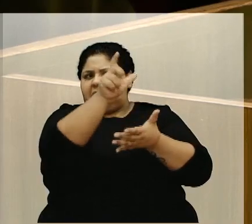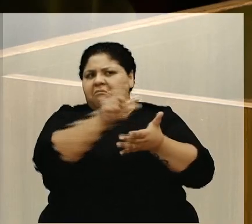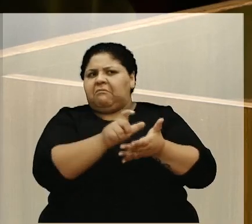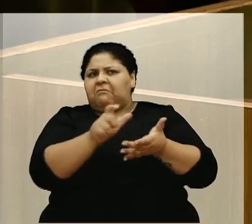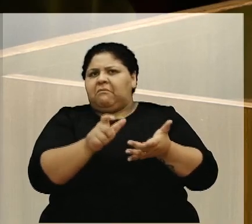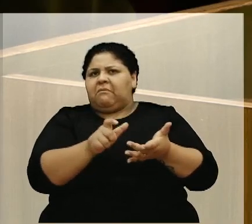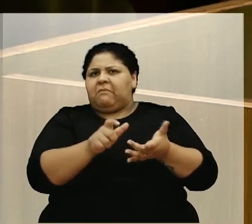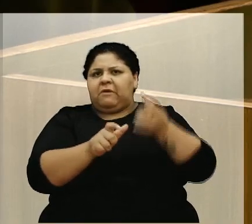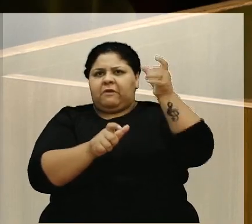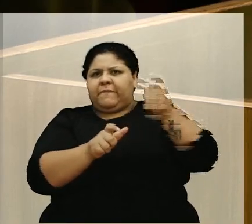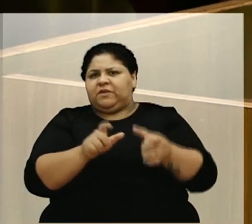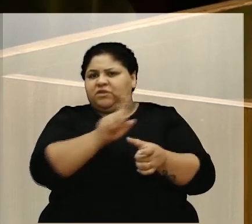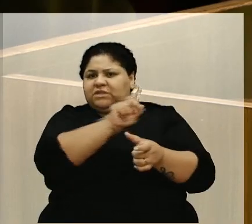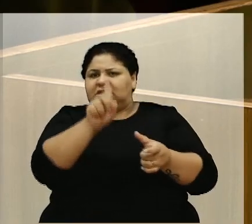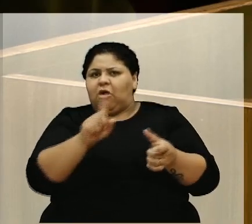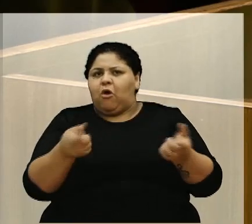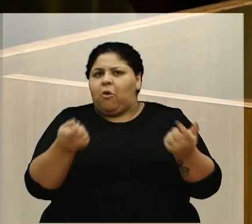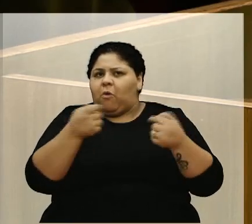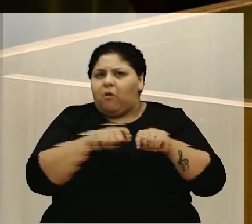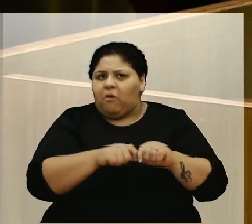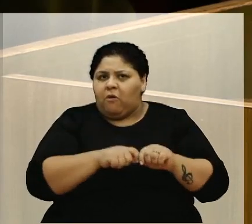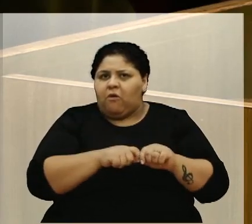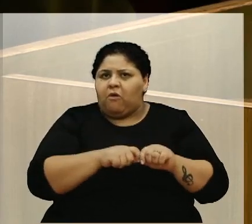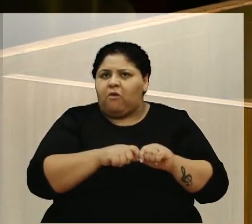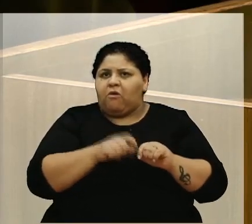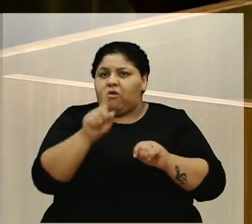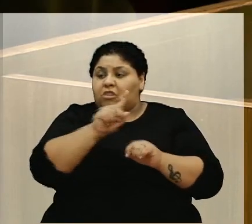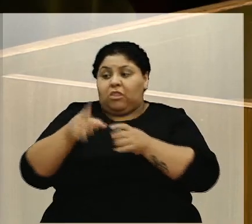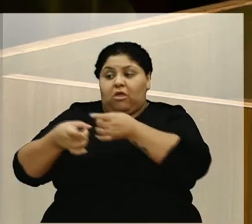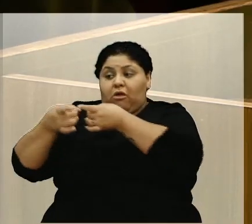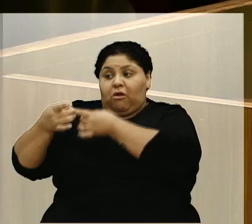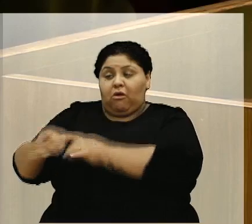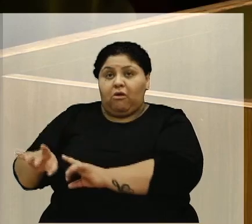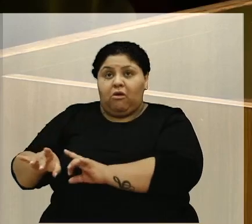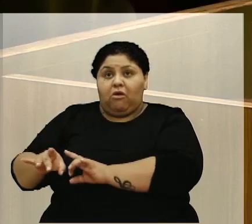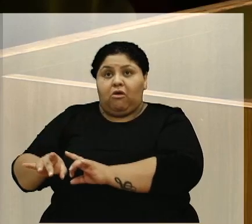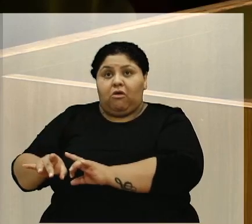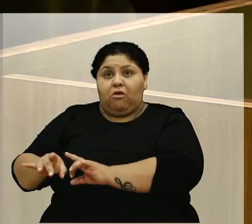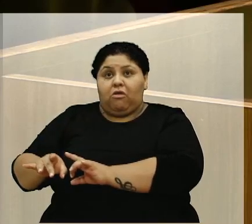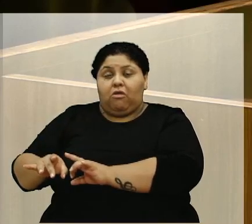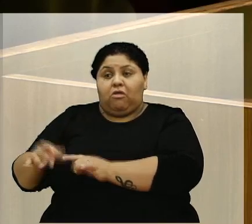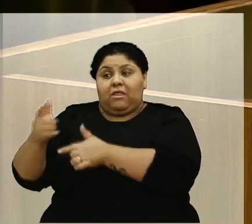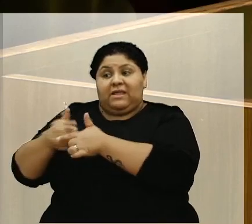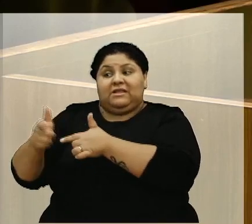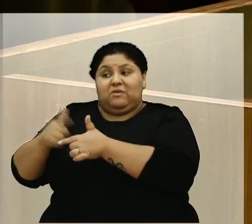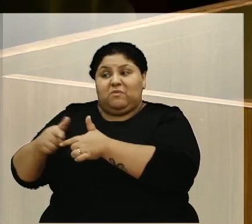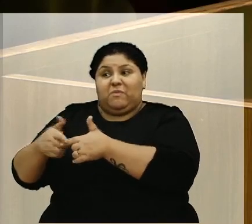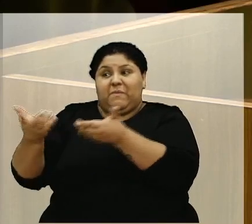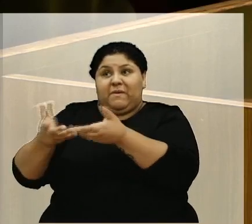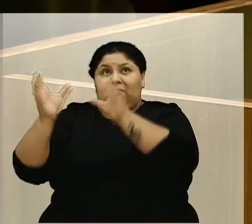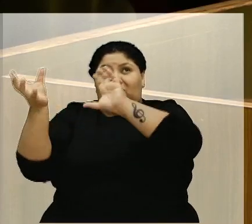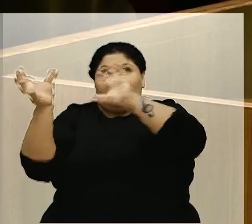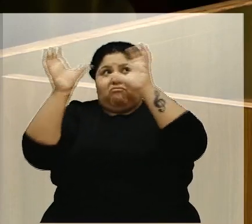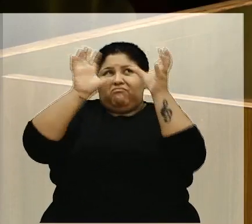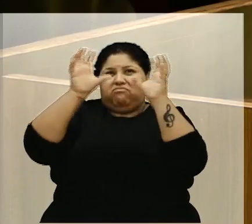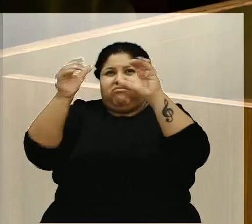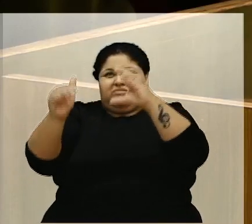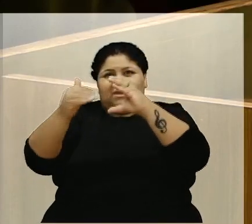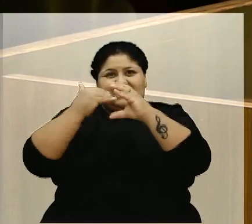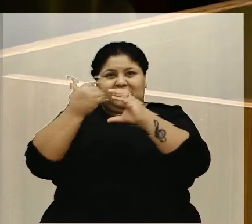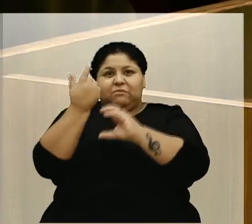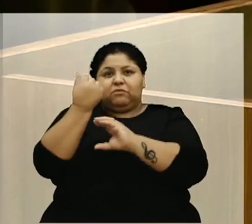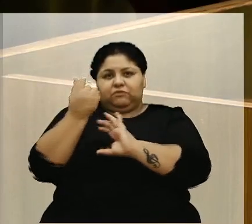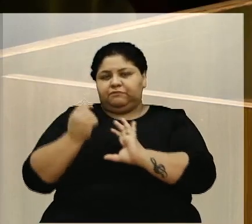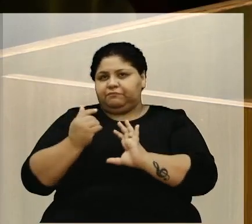que não precisam ou que não foram prejudicadas nessa situação específica recebam isso. Então,